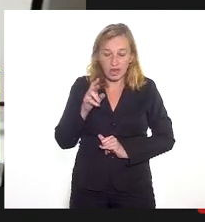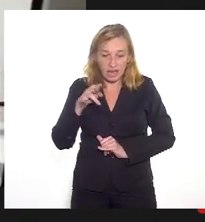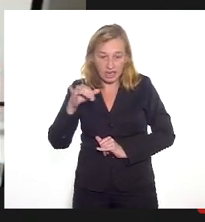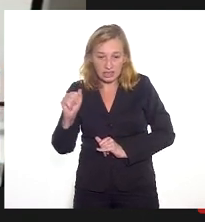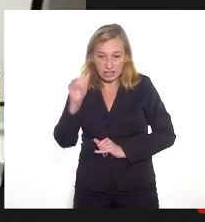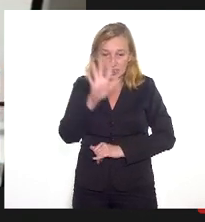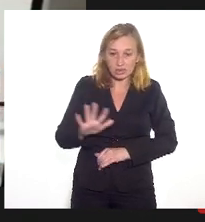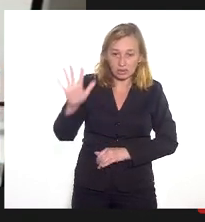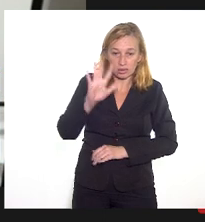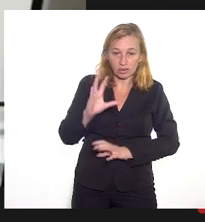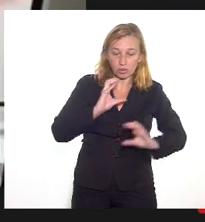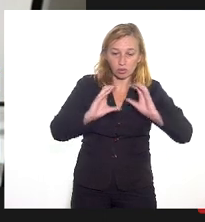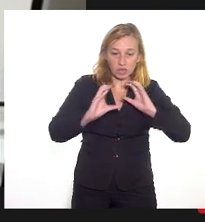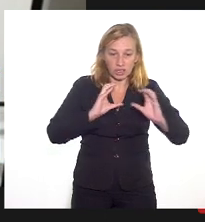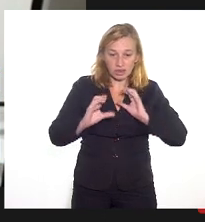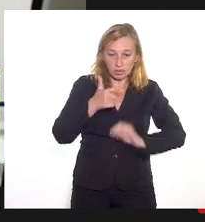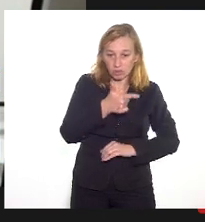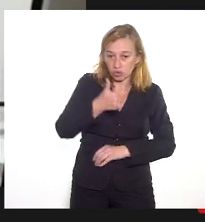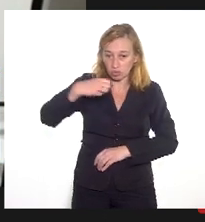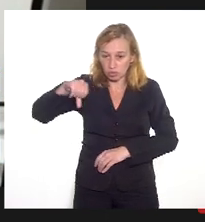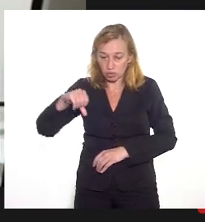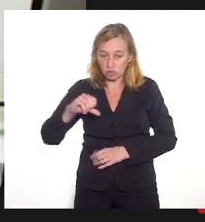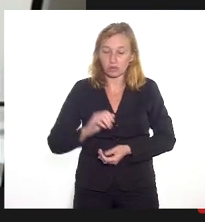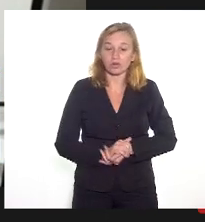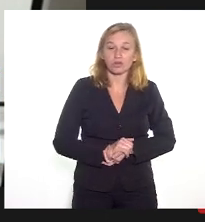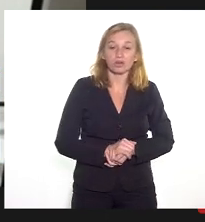a gente adotou muito pouca coisa